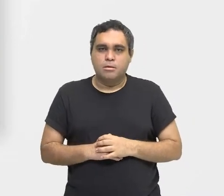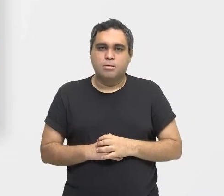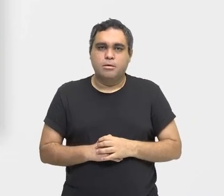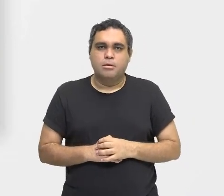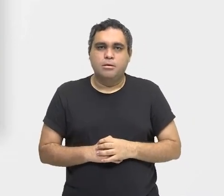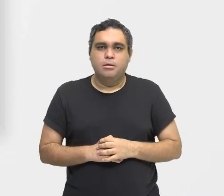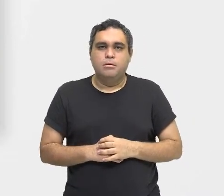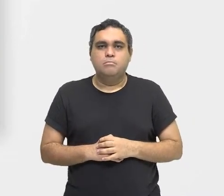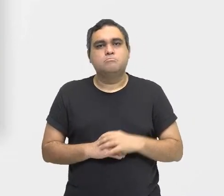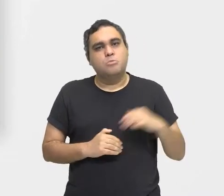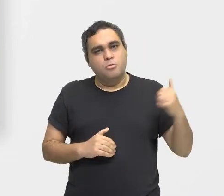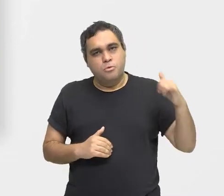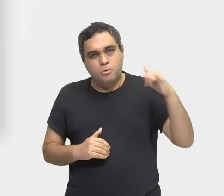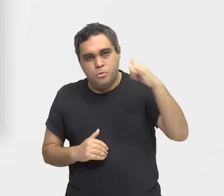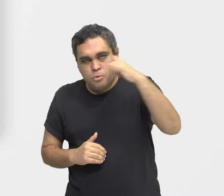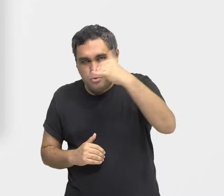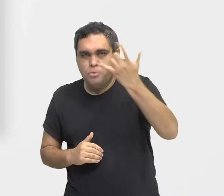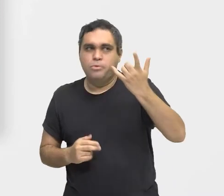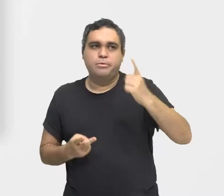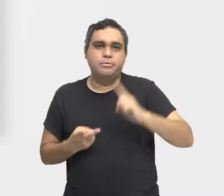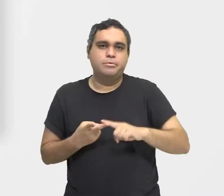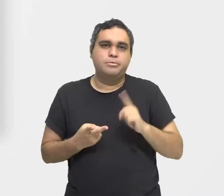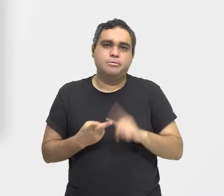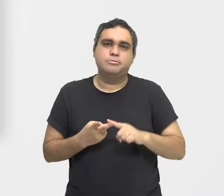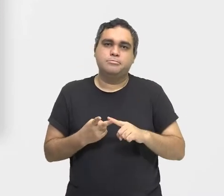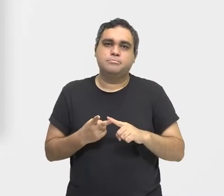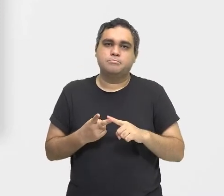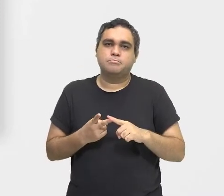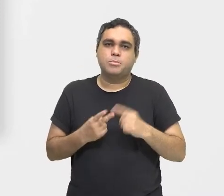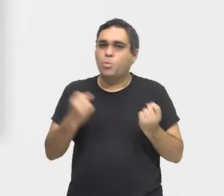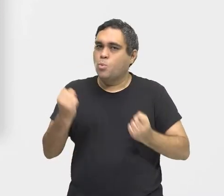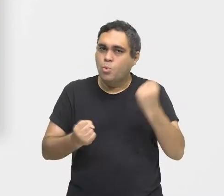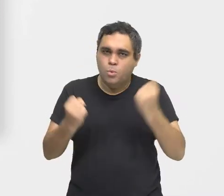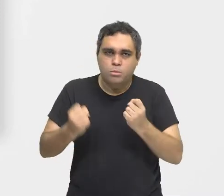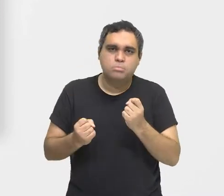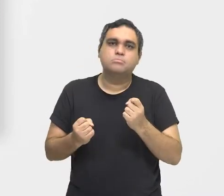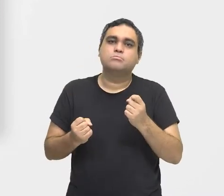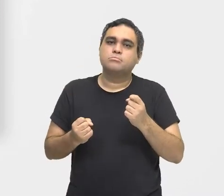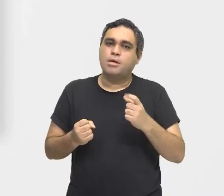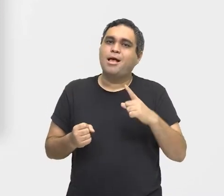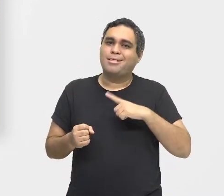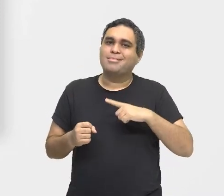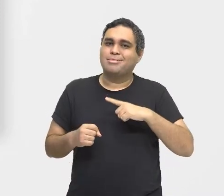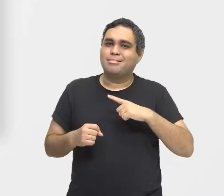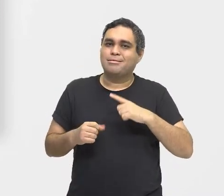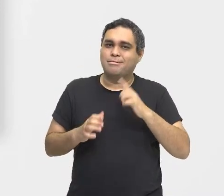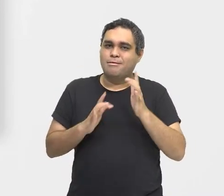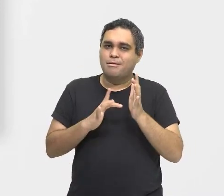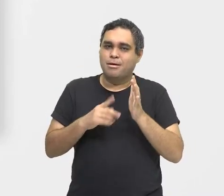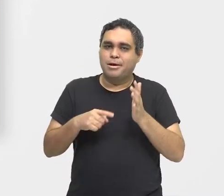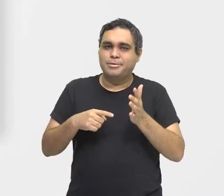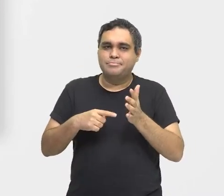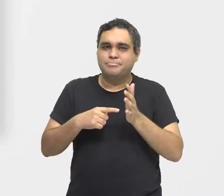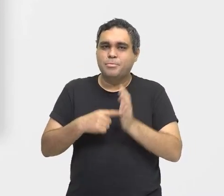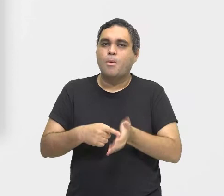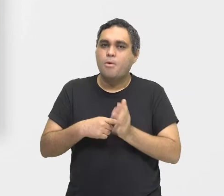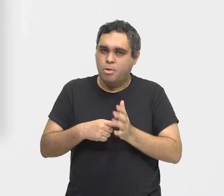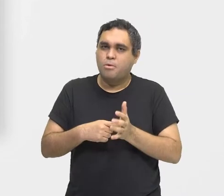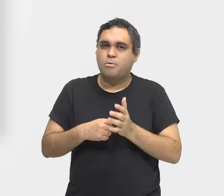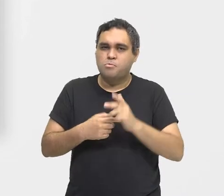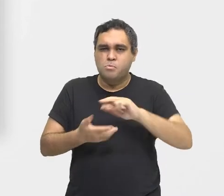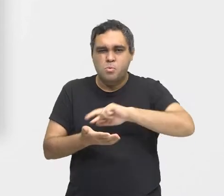aeronáuticos, tá? Então, a gente observa todo esse desenvolvimento aí na economia brasileira. Agora, também nós